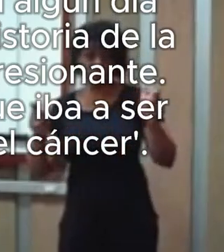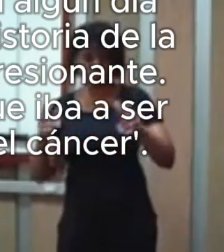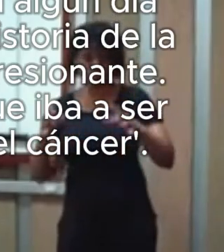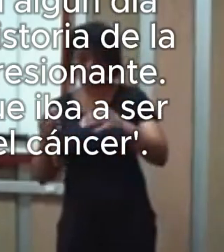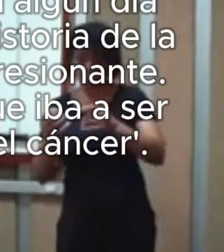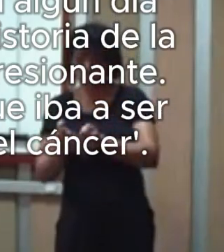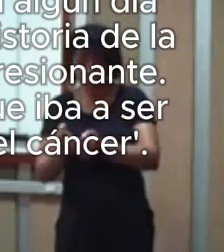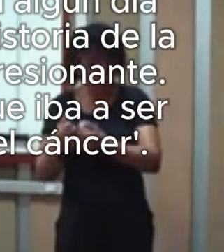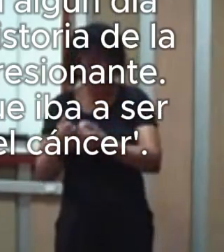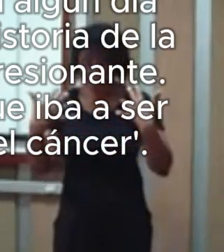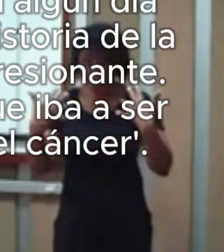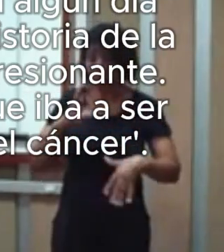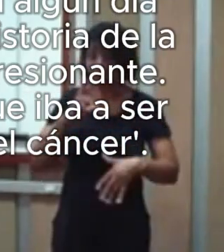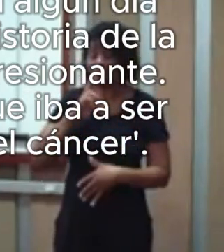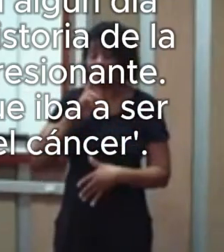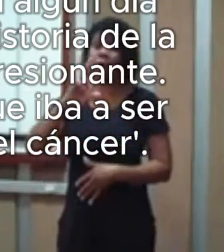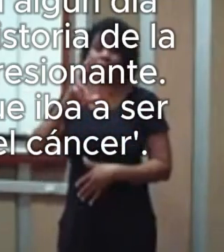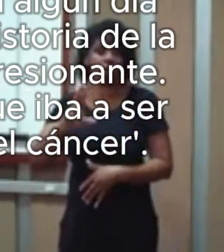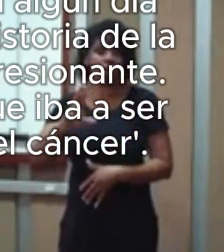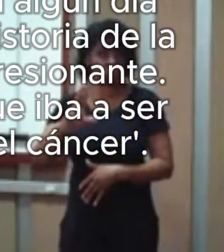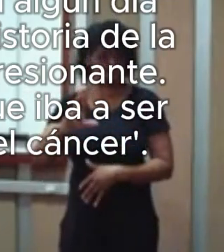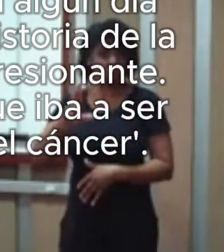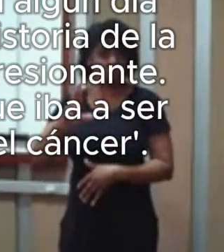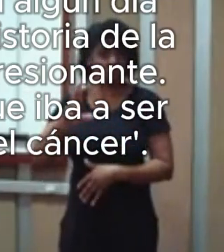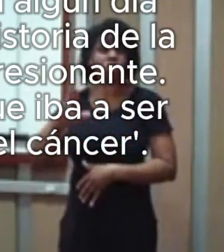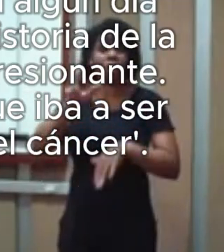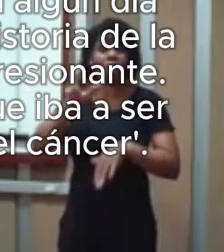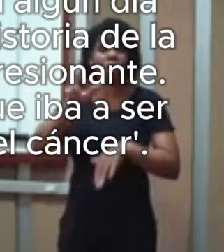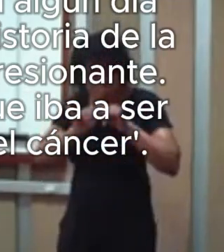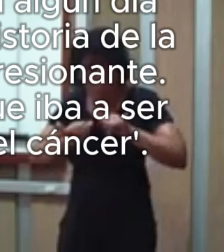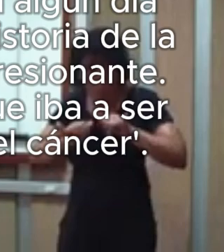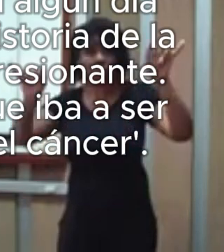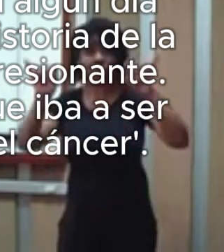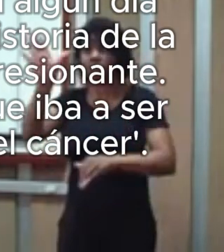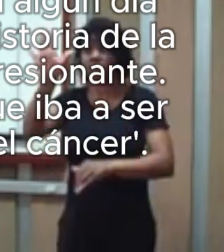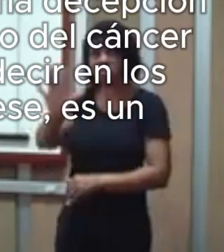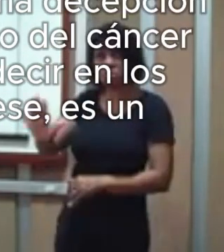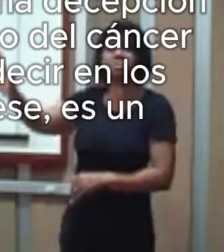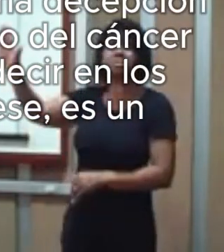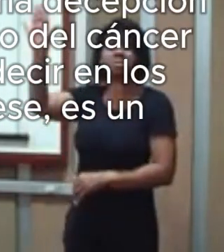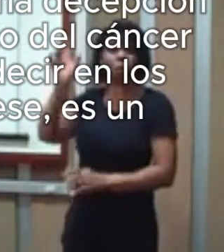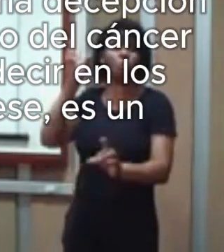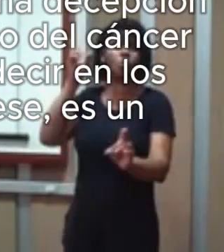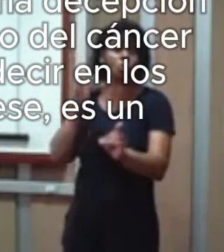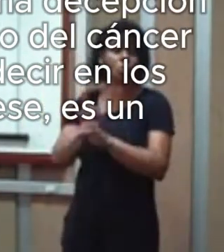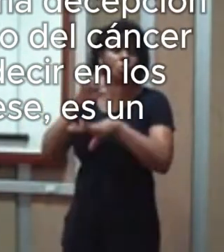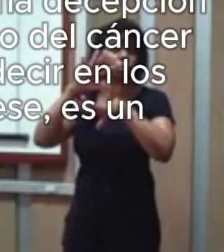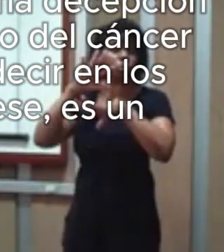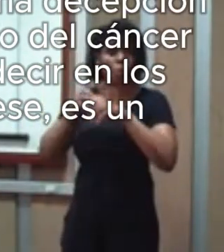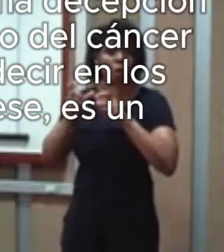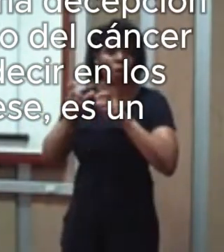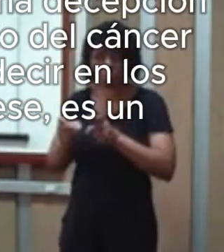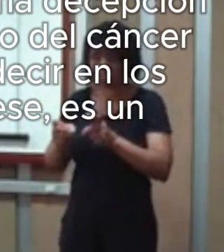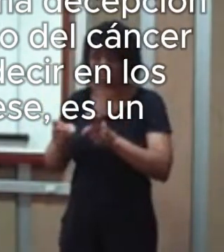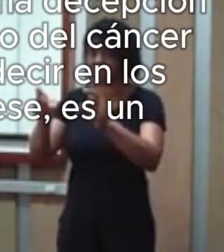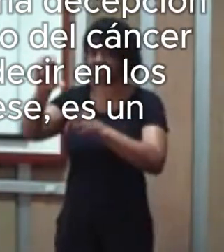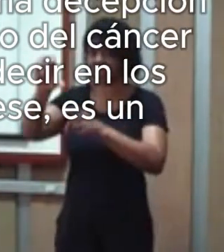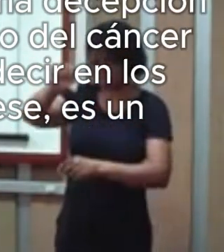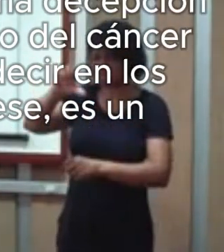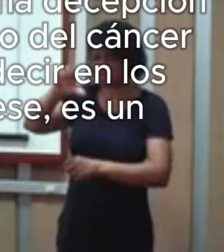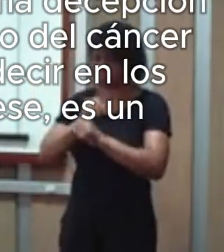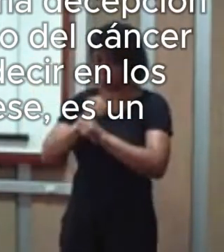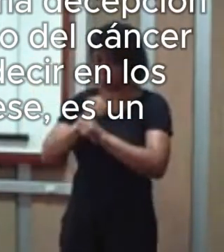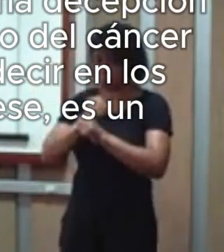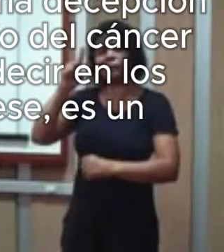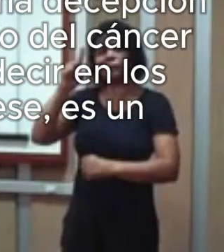achava que ia ser a solução, saiu no New York Times, encontrada a cura para o câncer. Saiu isso, em 98. Depois